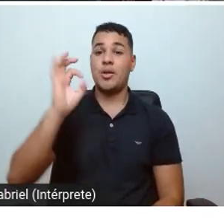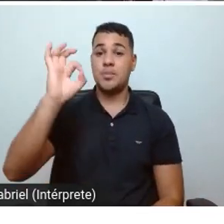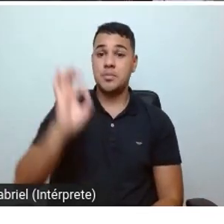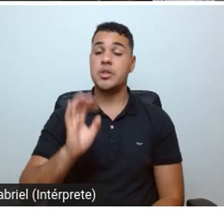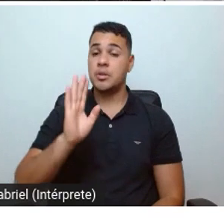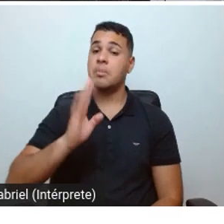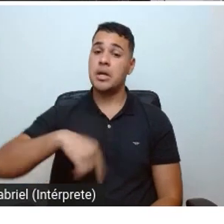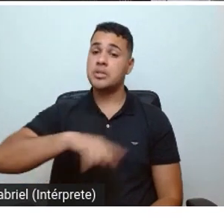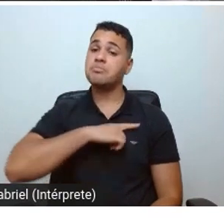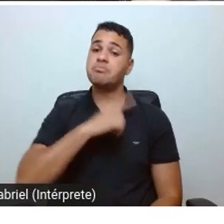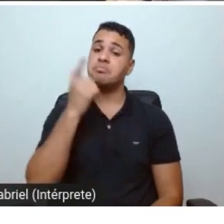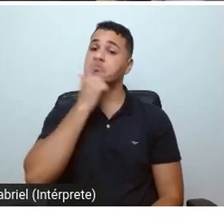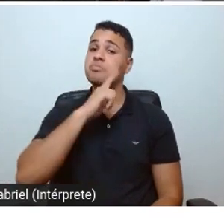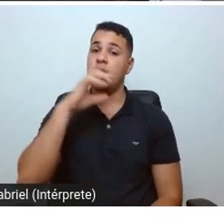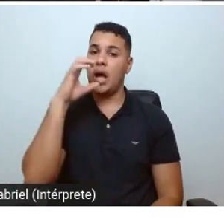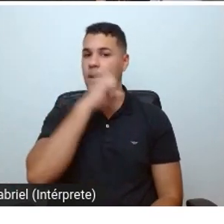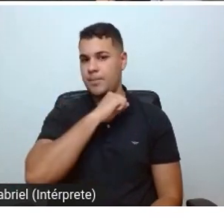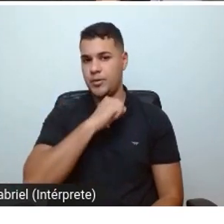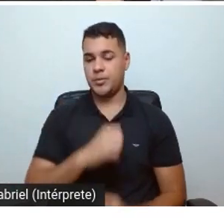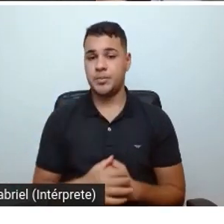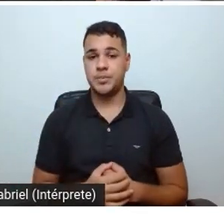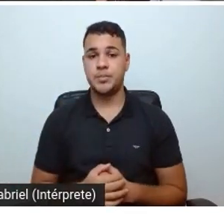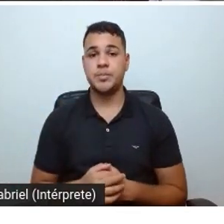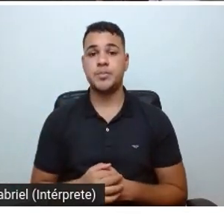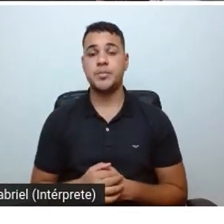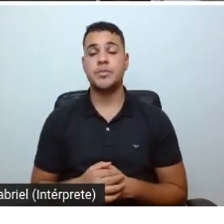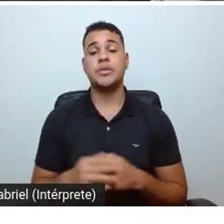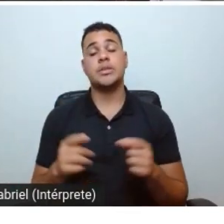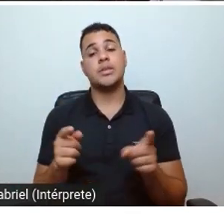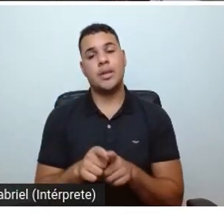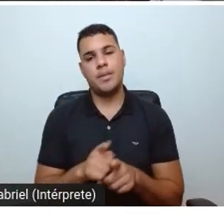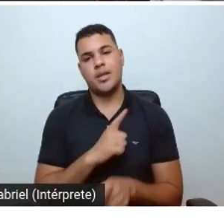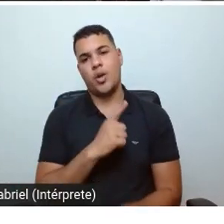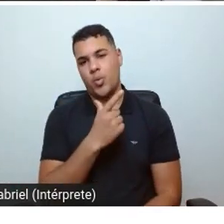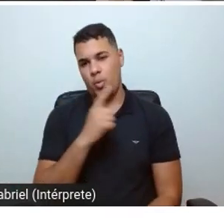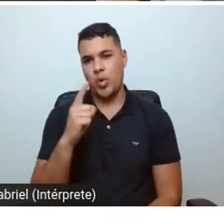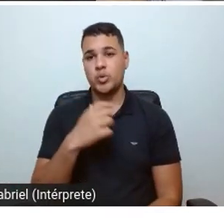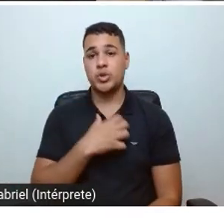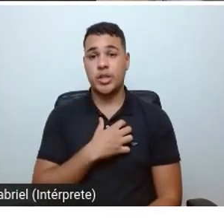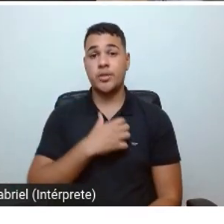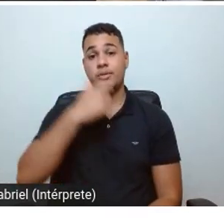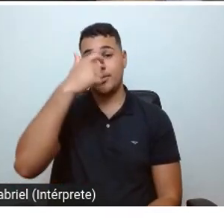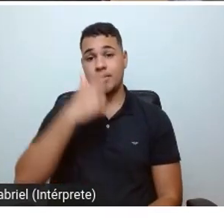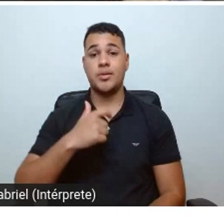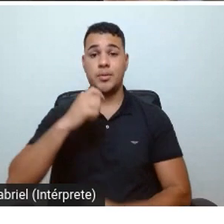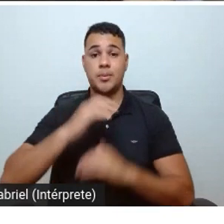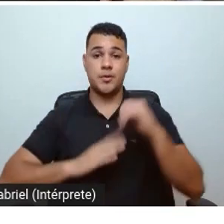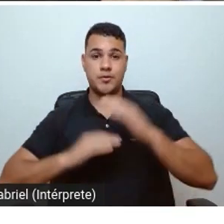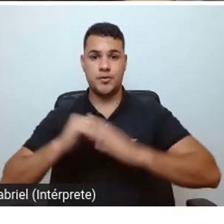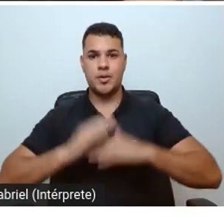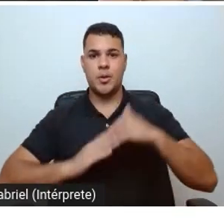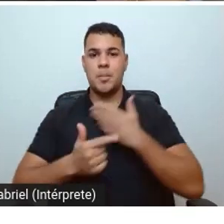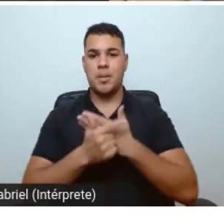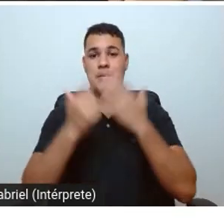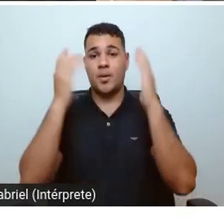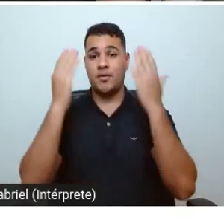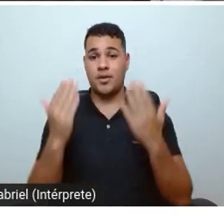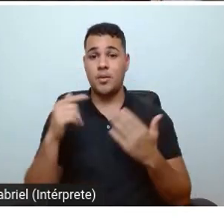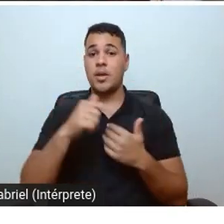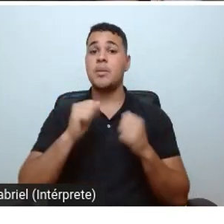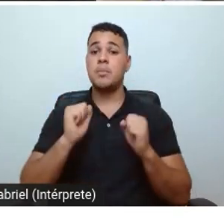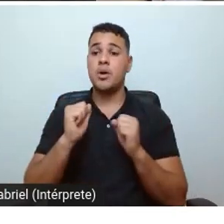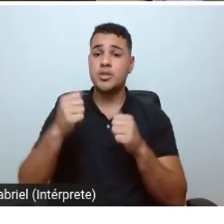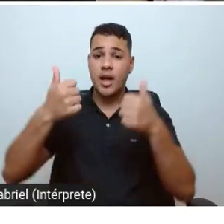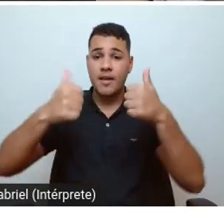recuperação. Uma outra forma também que o curador consegue avaliar se está tendo algum problema no